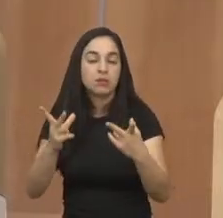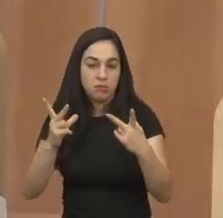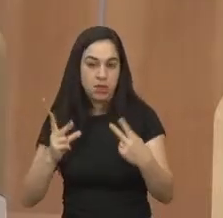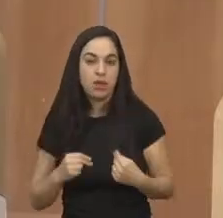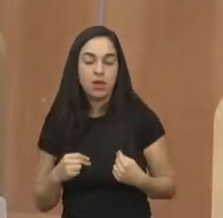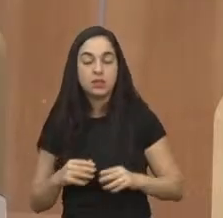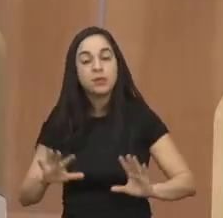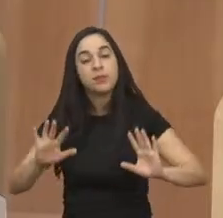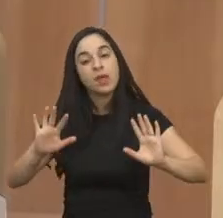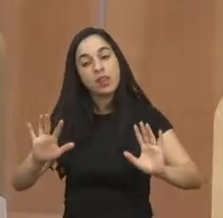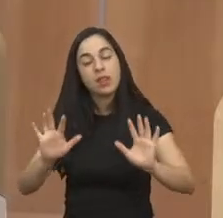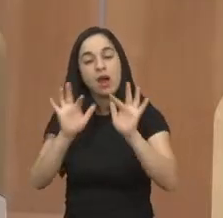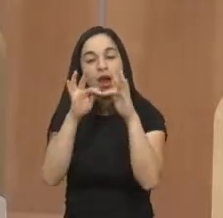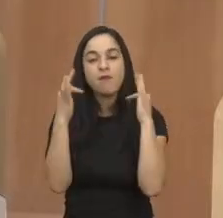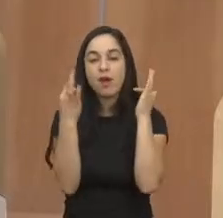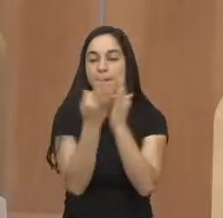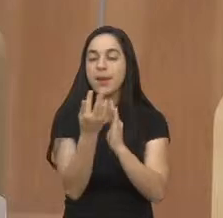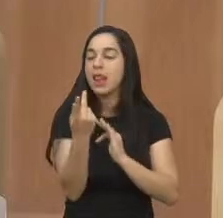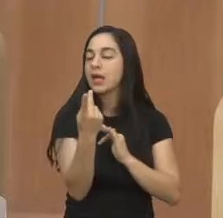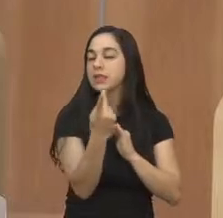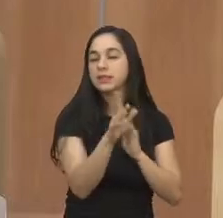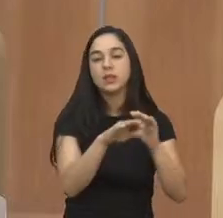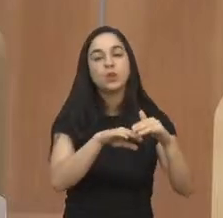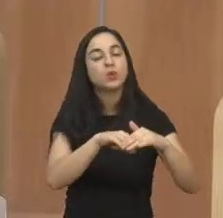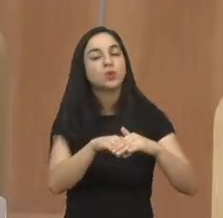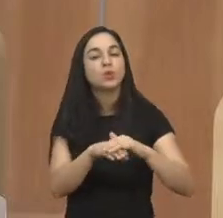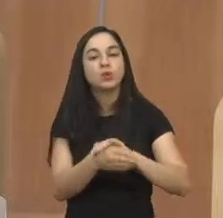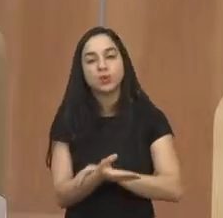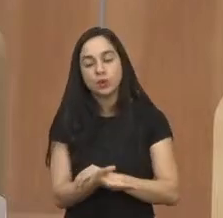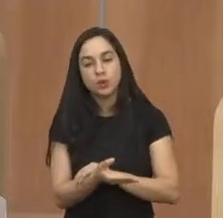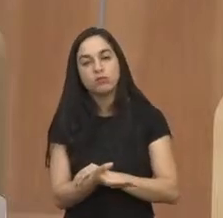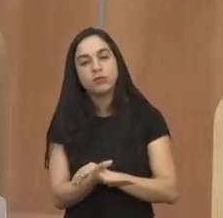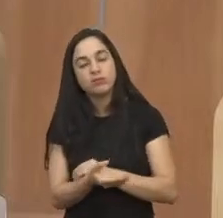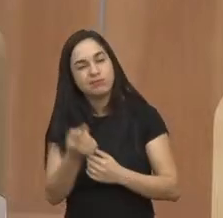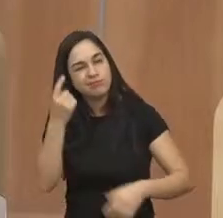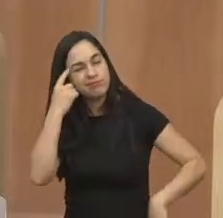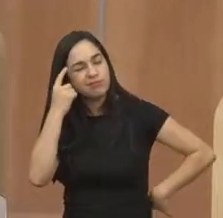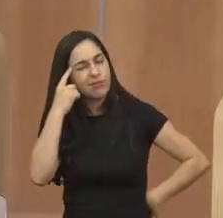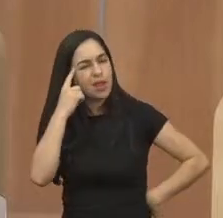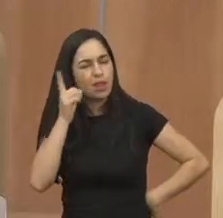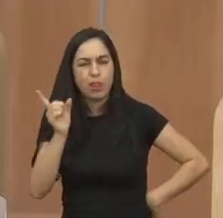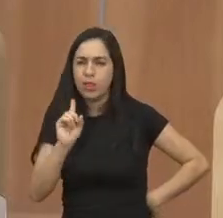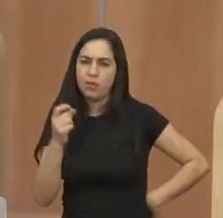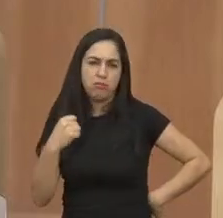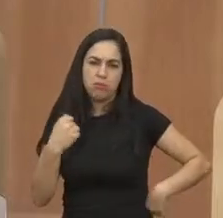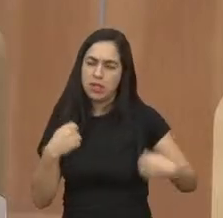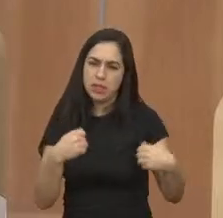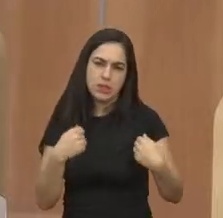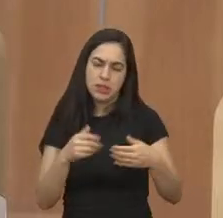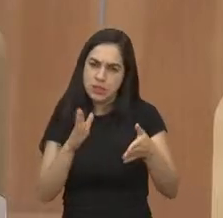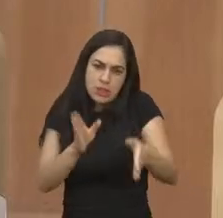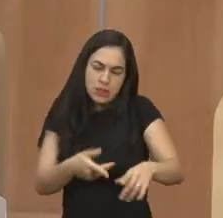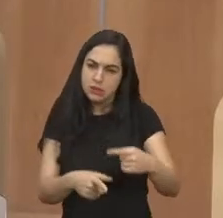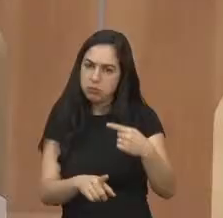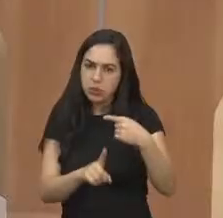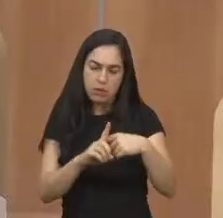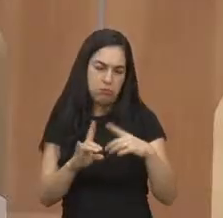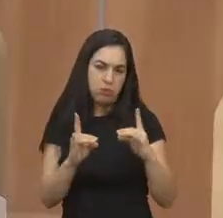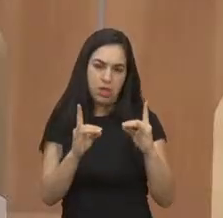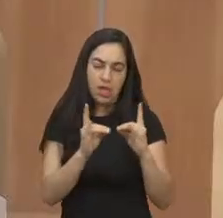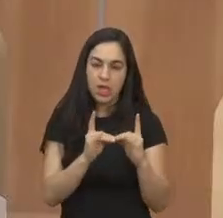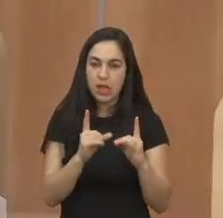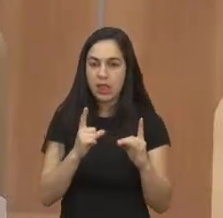família, com base nos seus costumes, ela achar que não deve fazer o sepultamento do seu filho, que